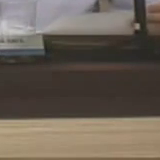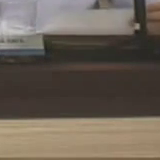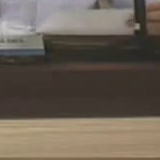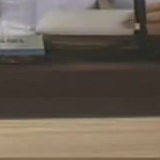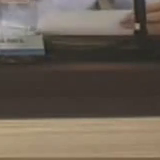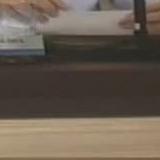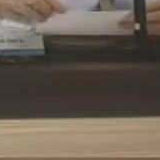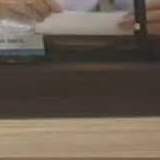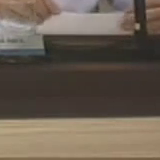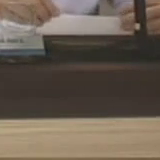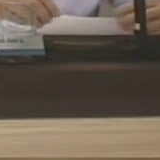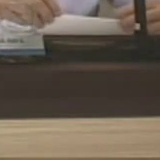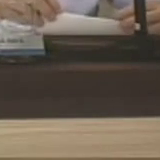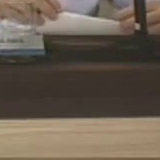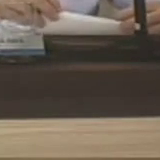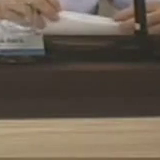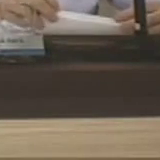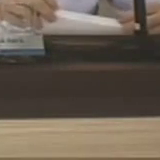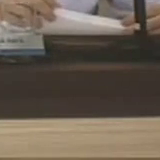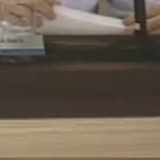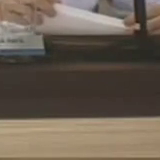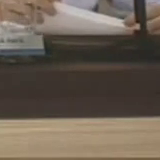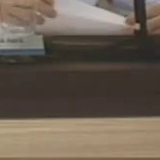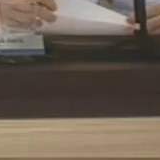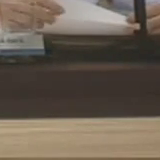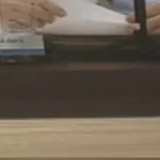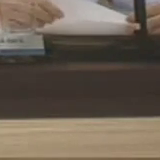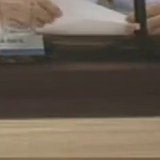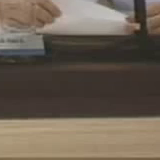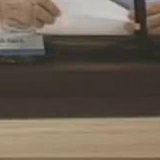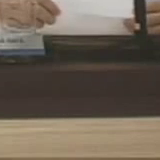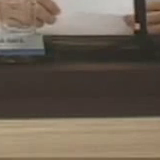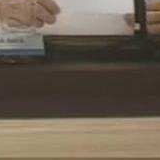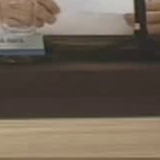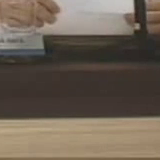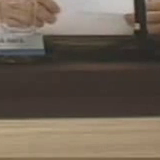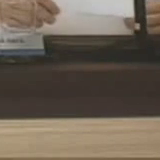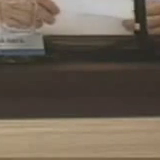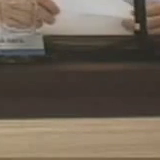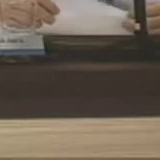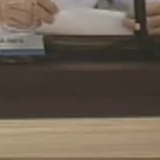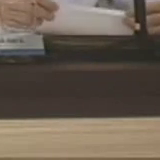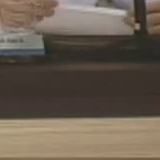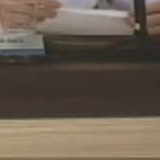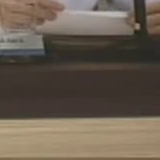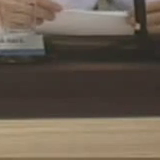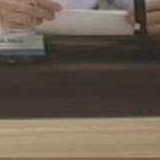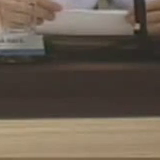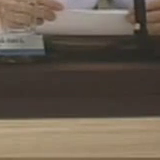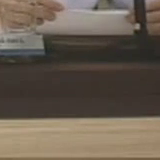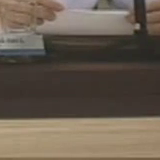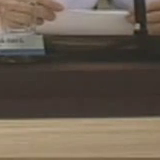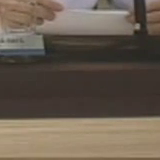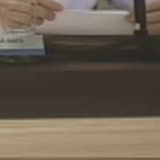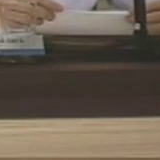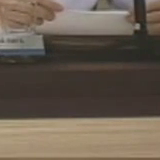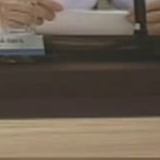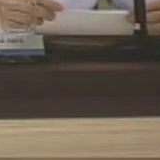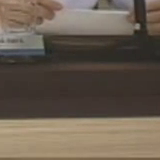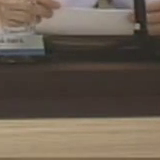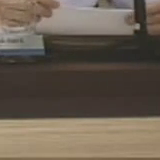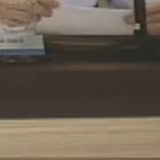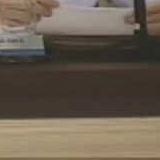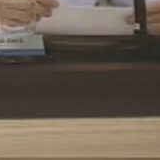Pascotto. Requerimento número 1117 está em discussão. Não havendo quem queira, encaminhe-se ao Poder